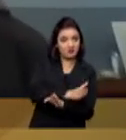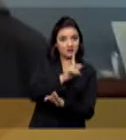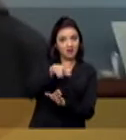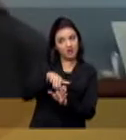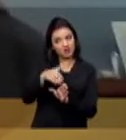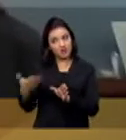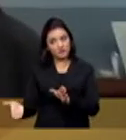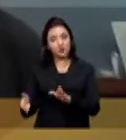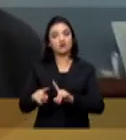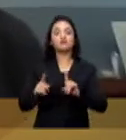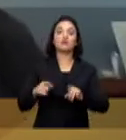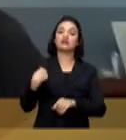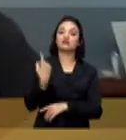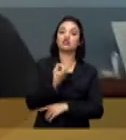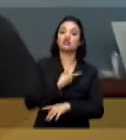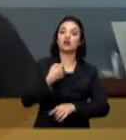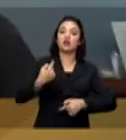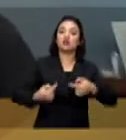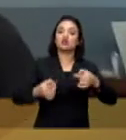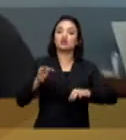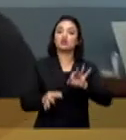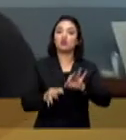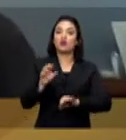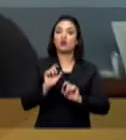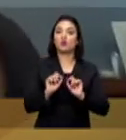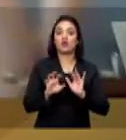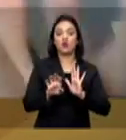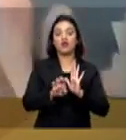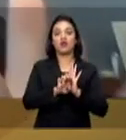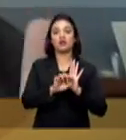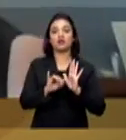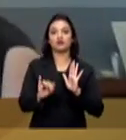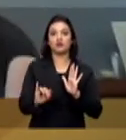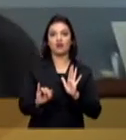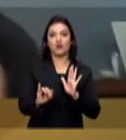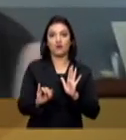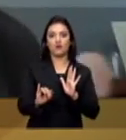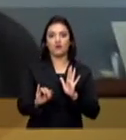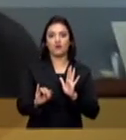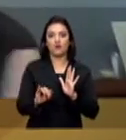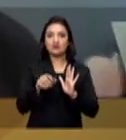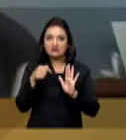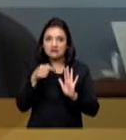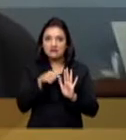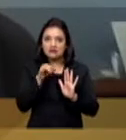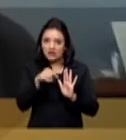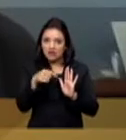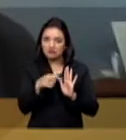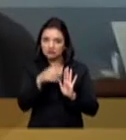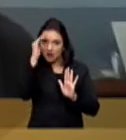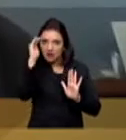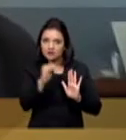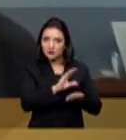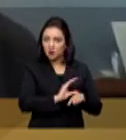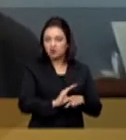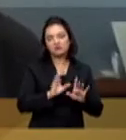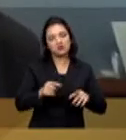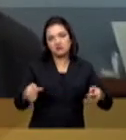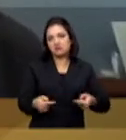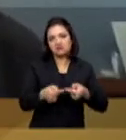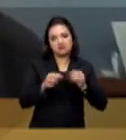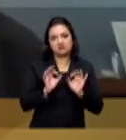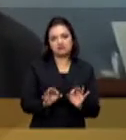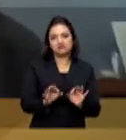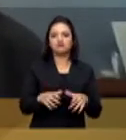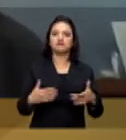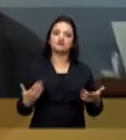nós estamos a julgar era o próprio edital vis-à-vis a Constituição, e era plenamente constitucional. Portanto, não